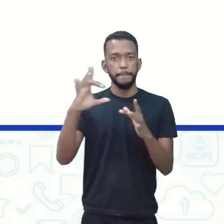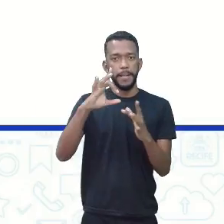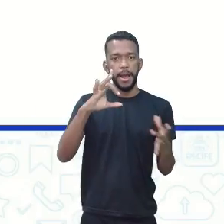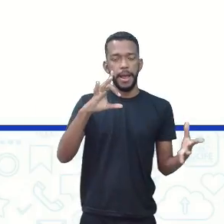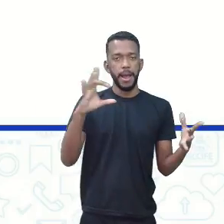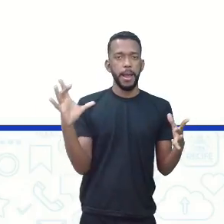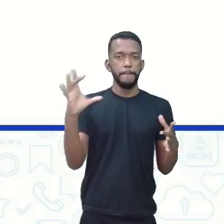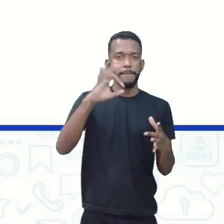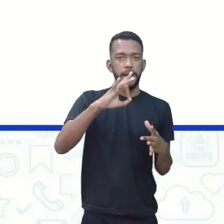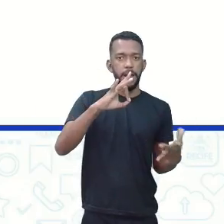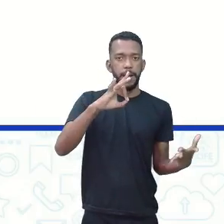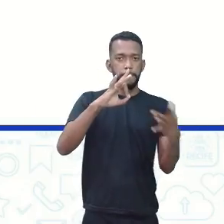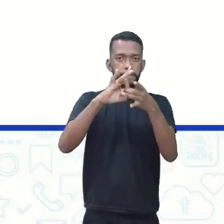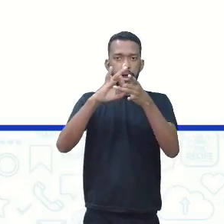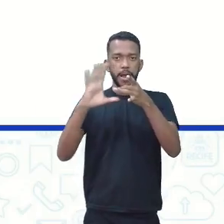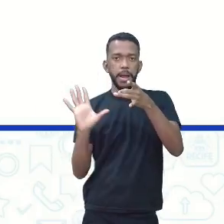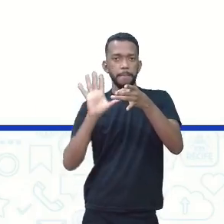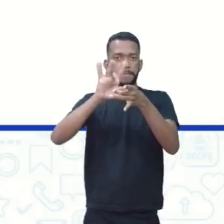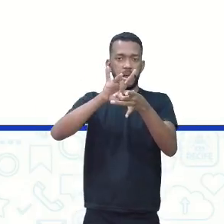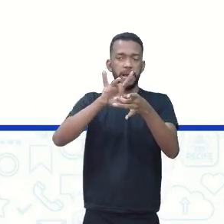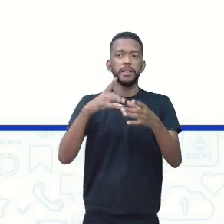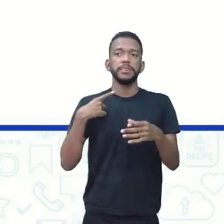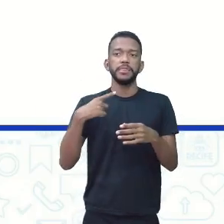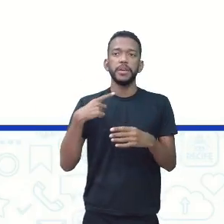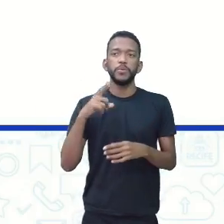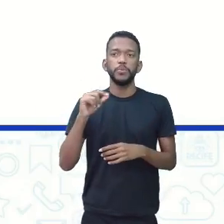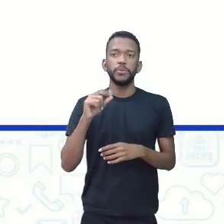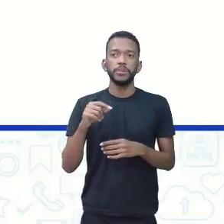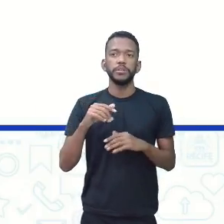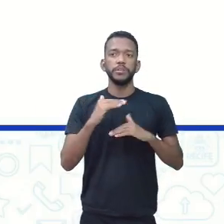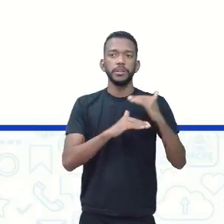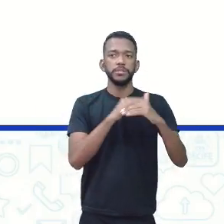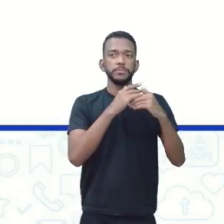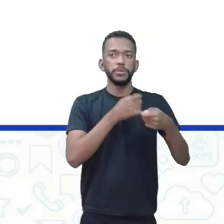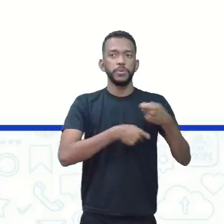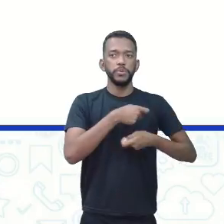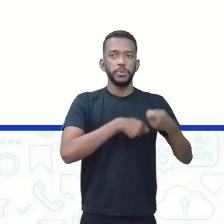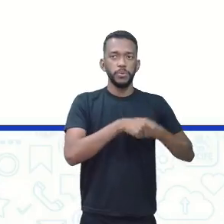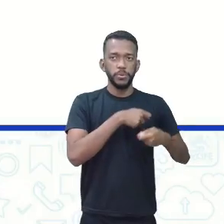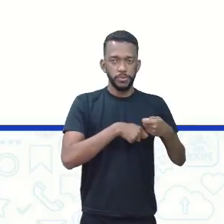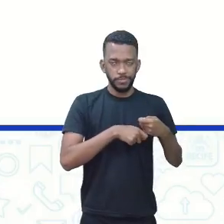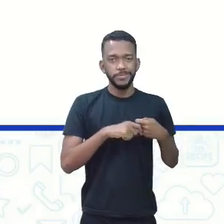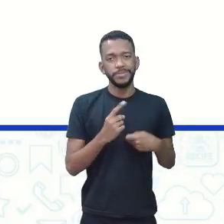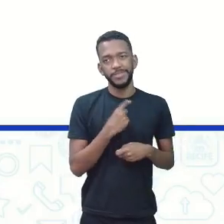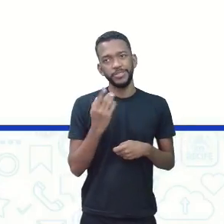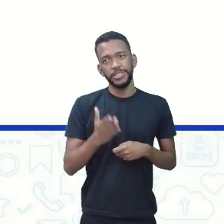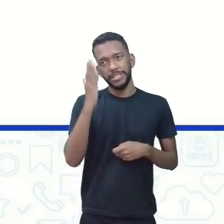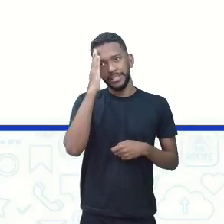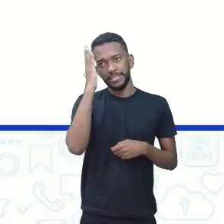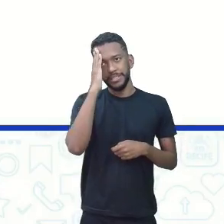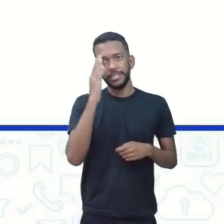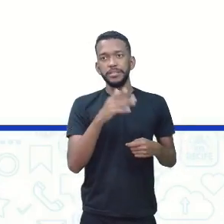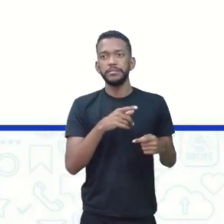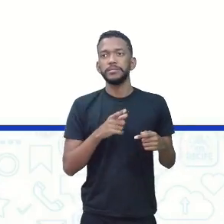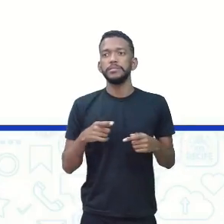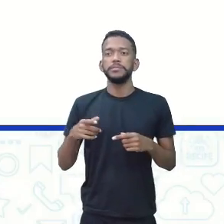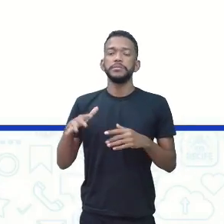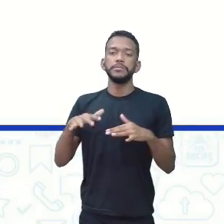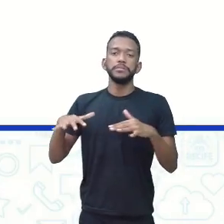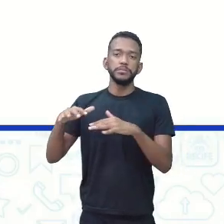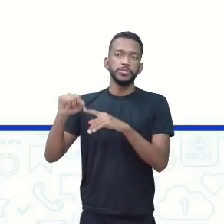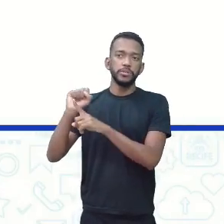né, essa ligação que tem o crescimento econômico, como a gente vem falando, as